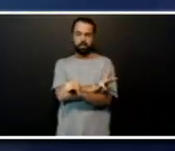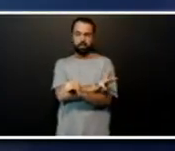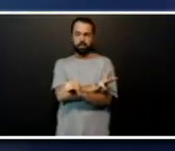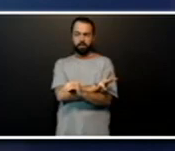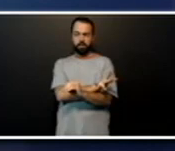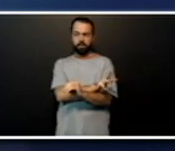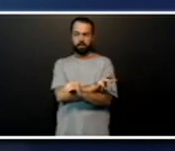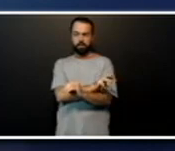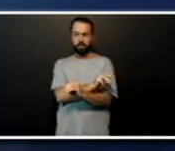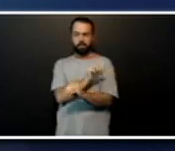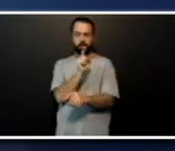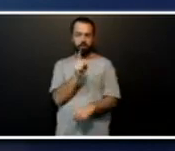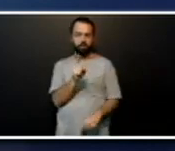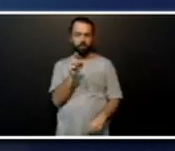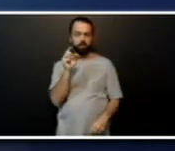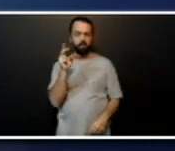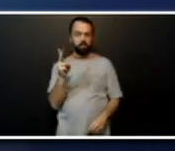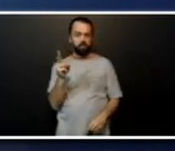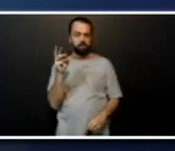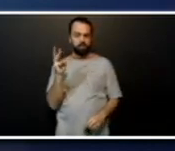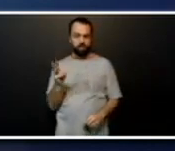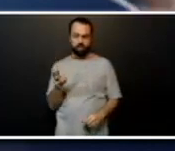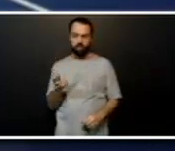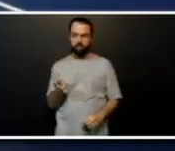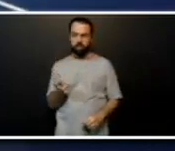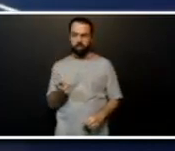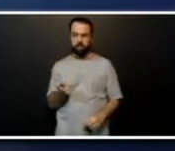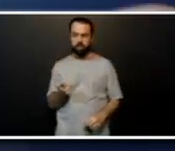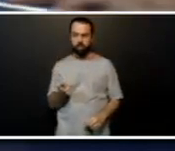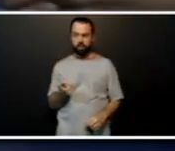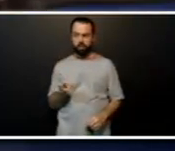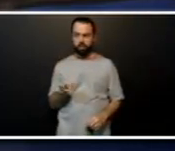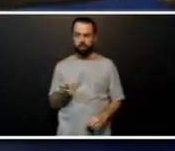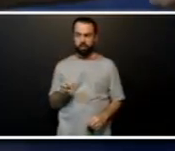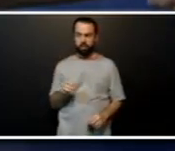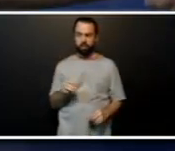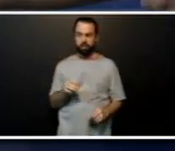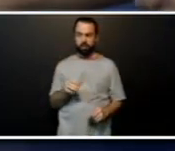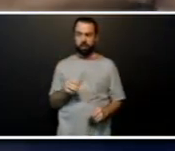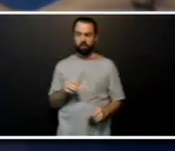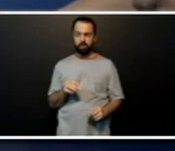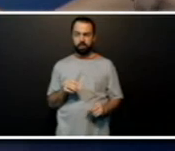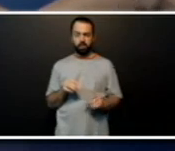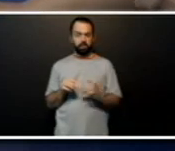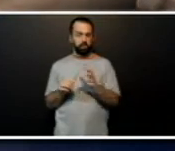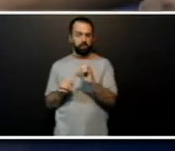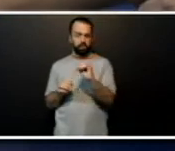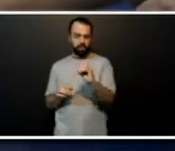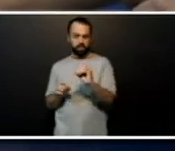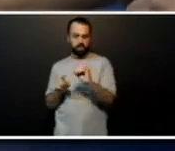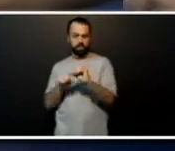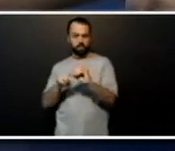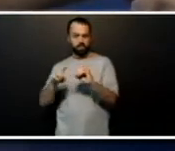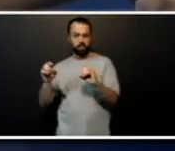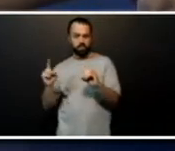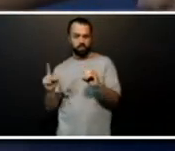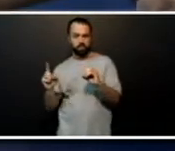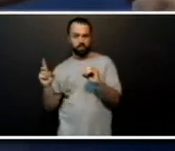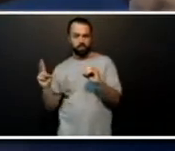0, 1, 2, 3. A partir do 0,